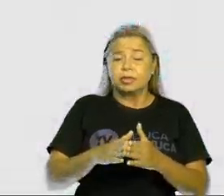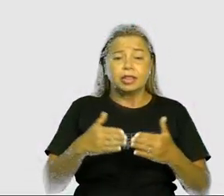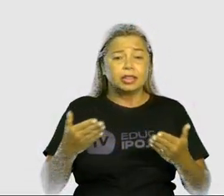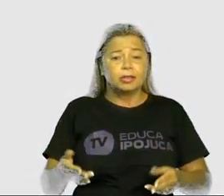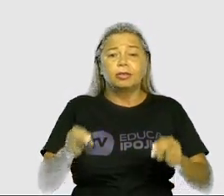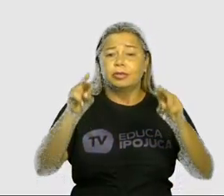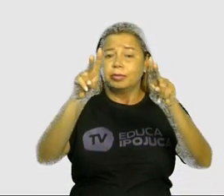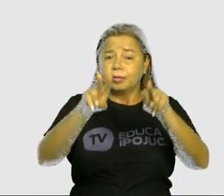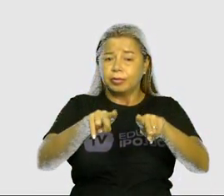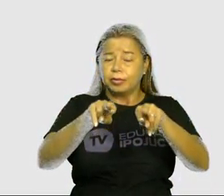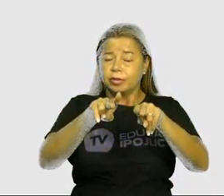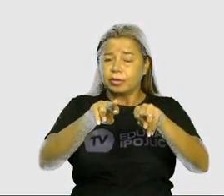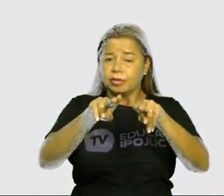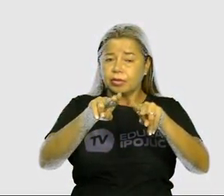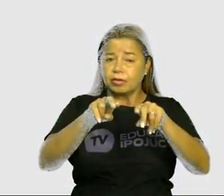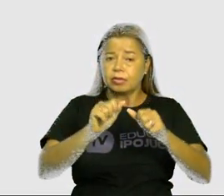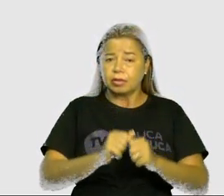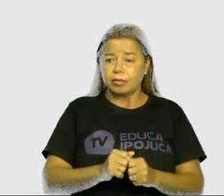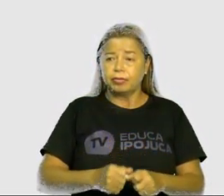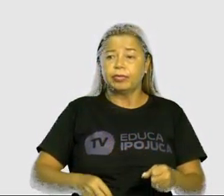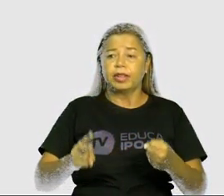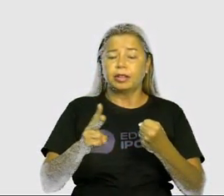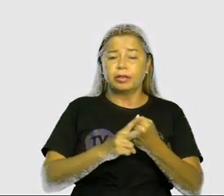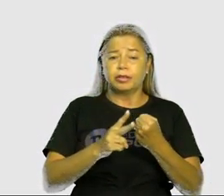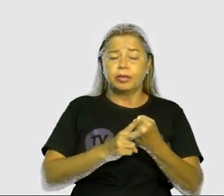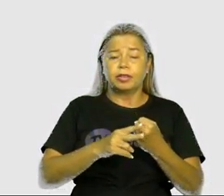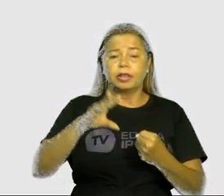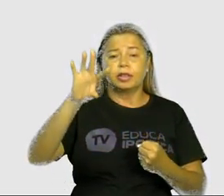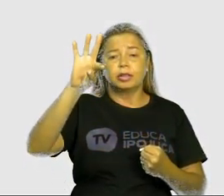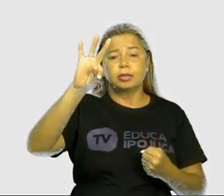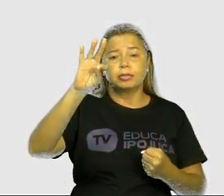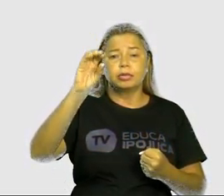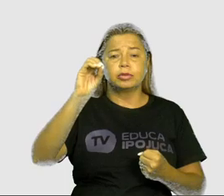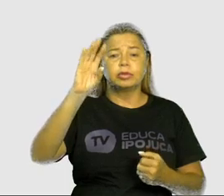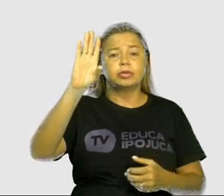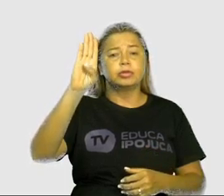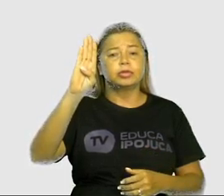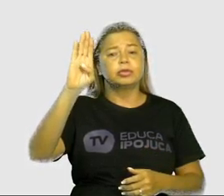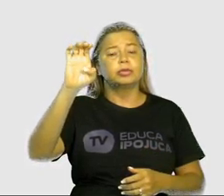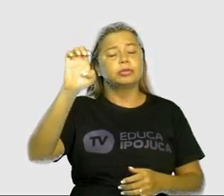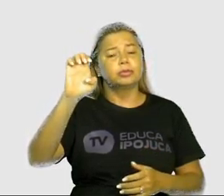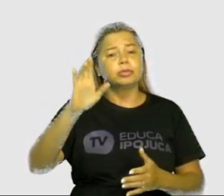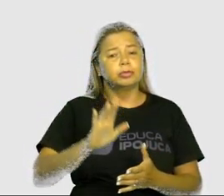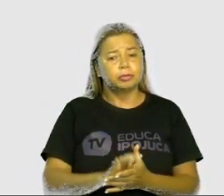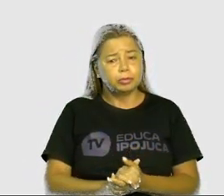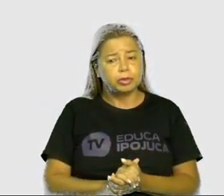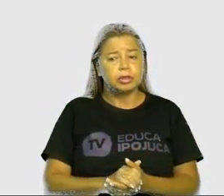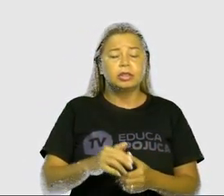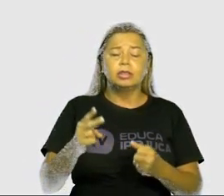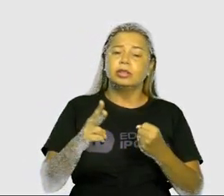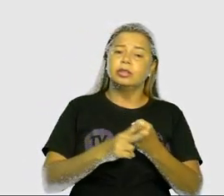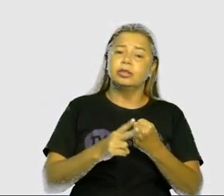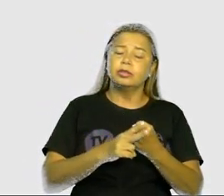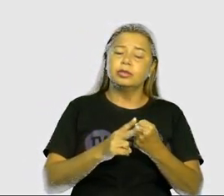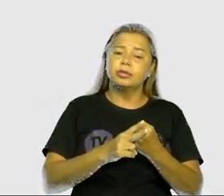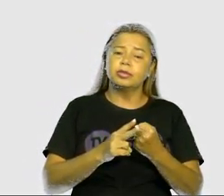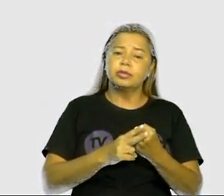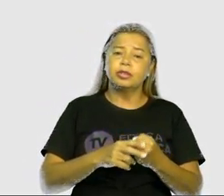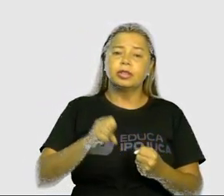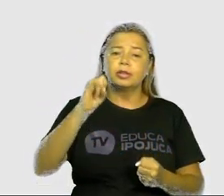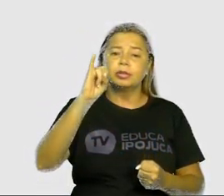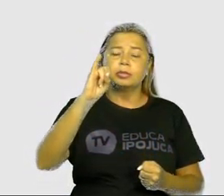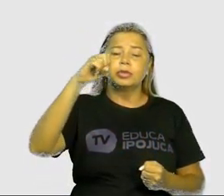ser o verbo subir mais um sujeito mas o gol útil e o verbo no infinitivo sem o tio olha o